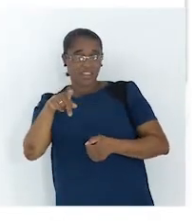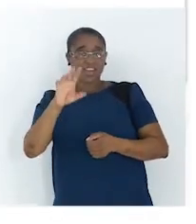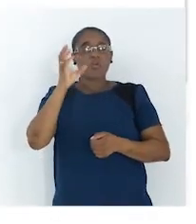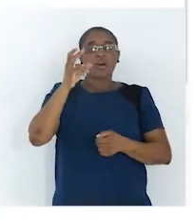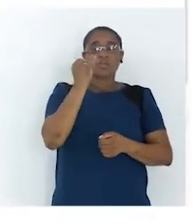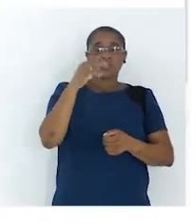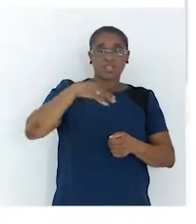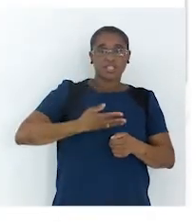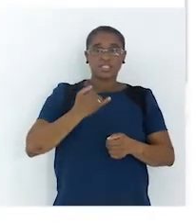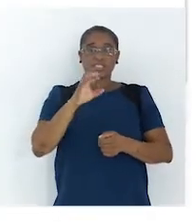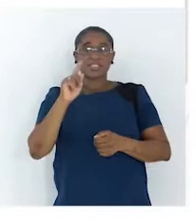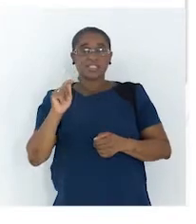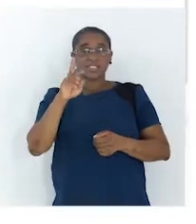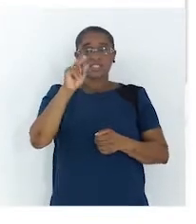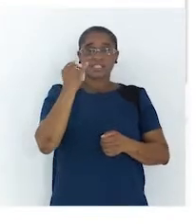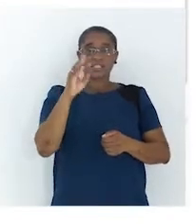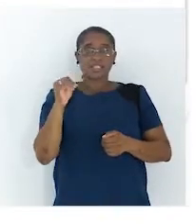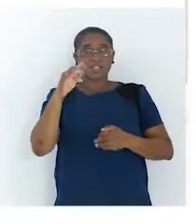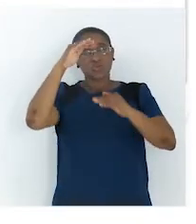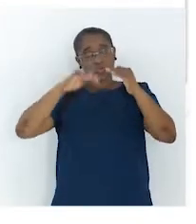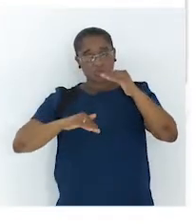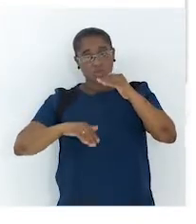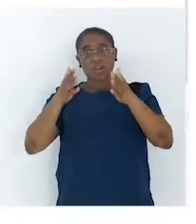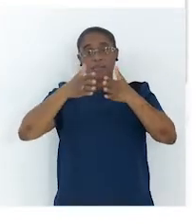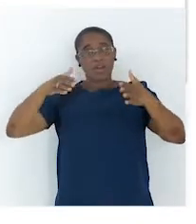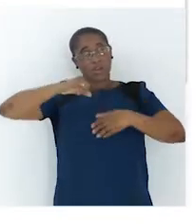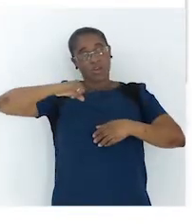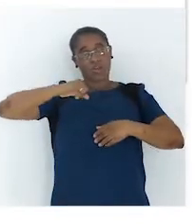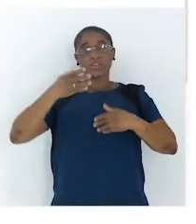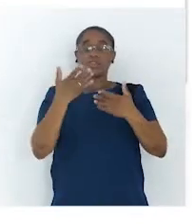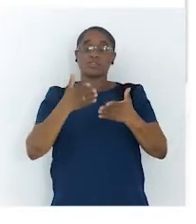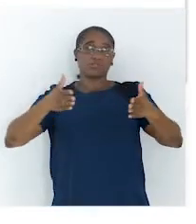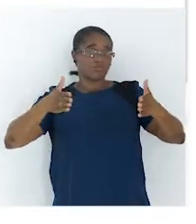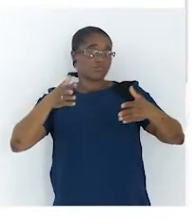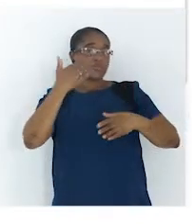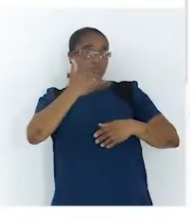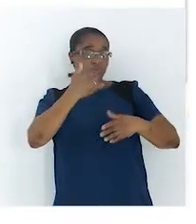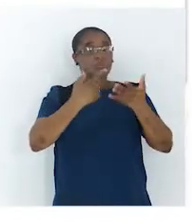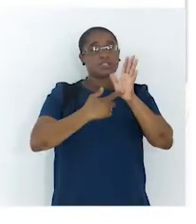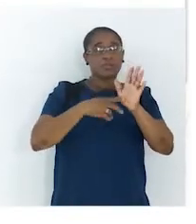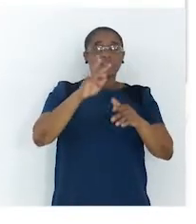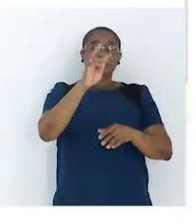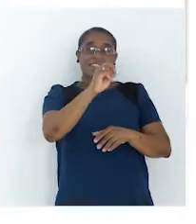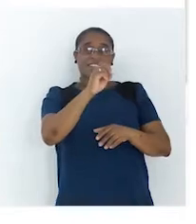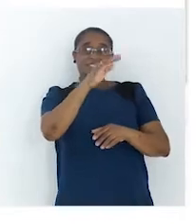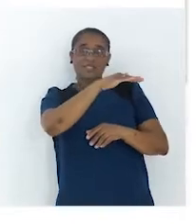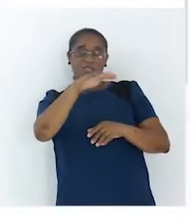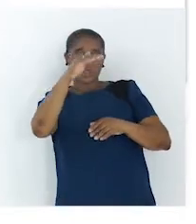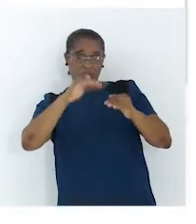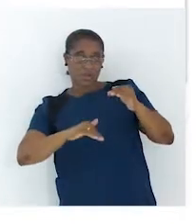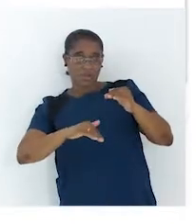o índice da raiz muito Admirador é o maior que 2 por exemplo nós temos três sobre